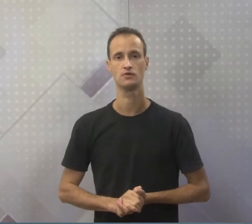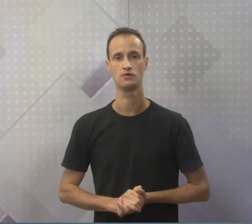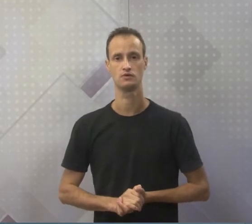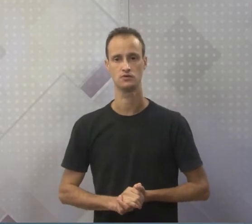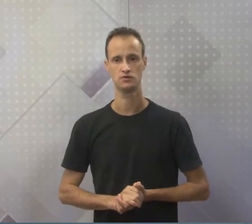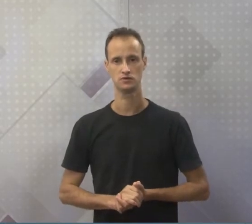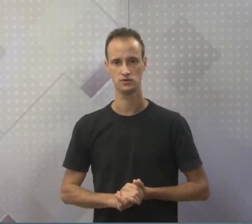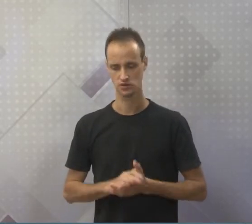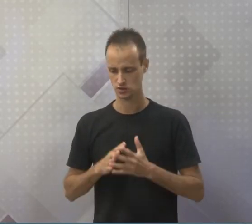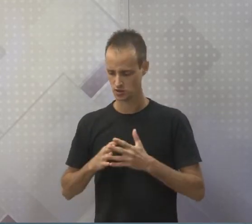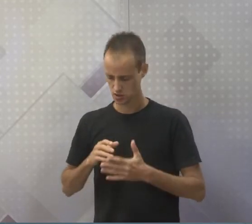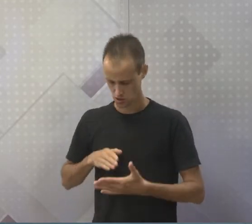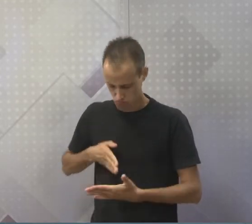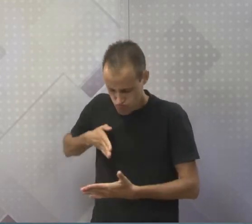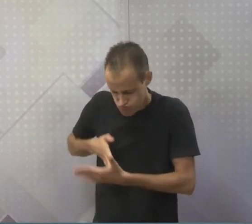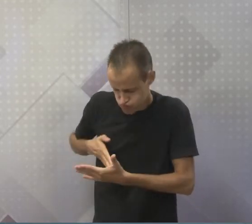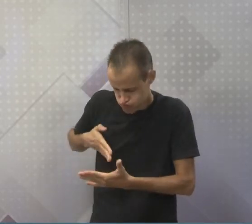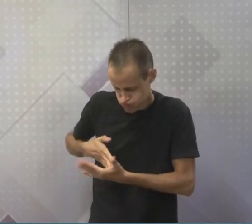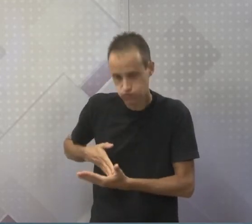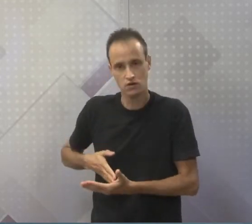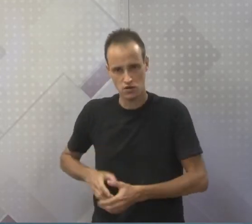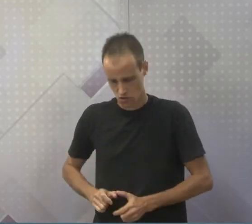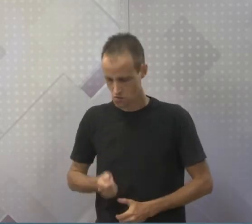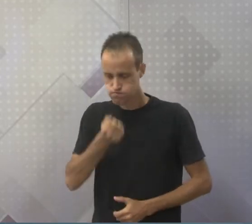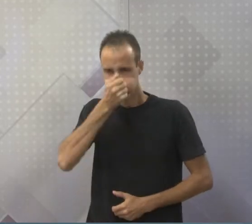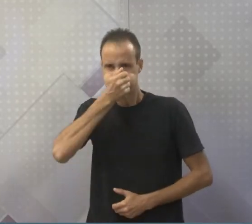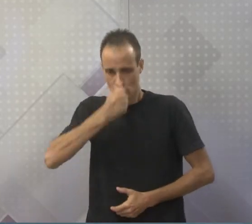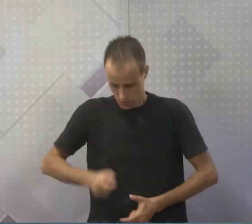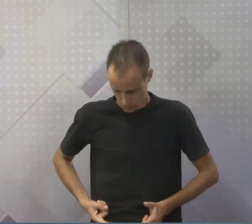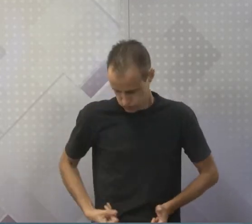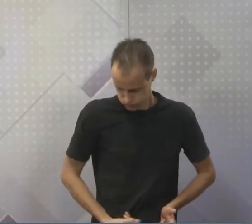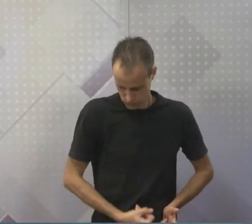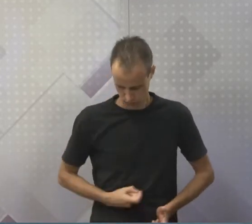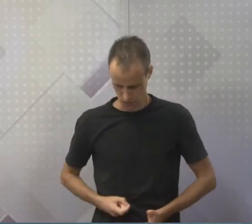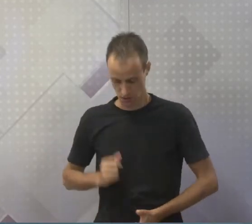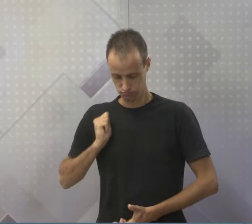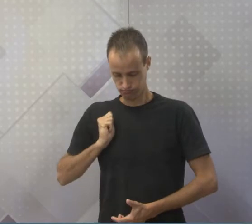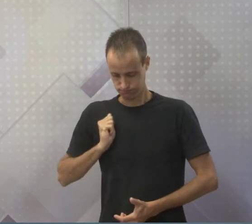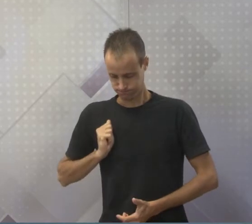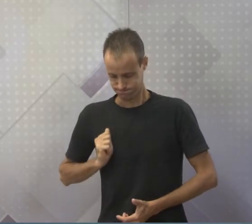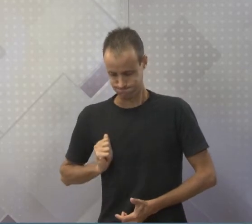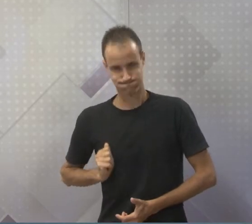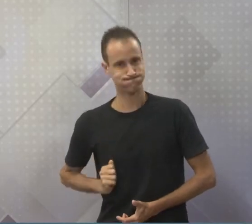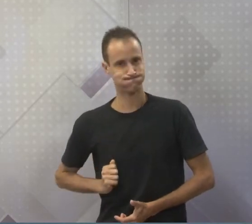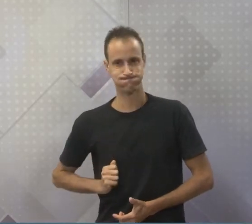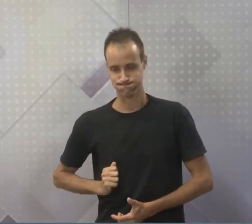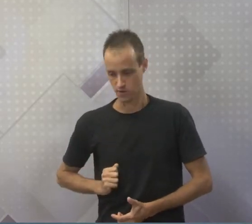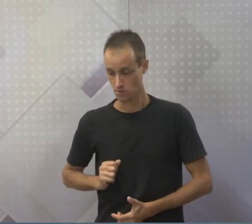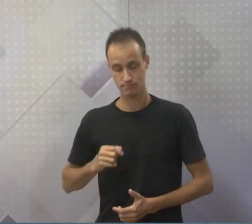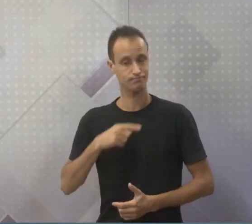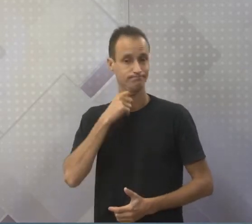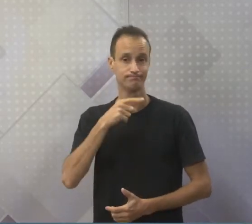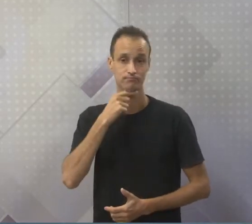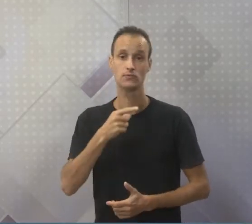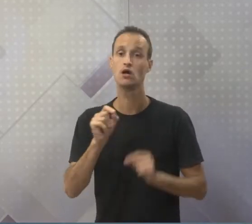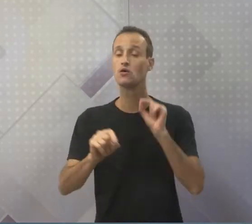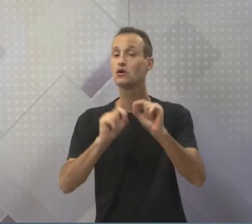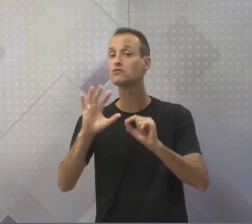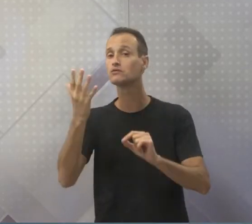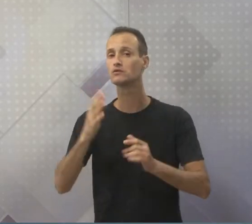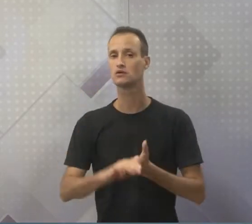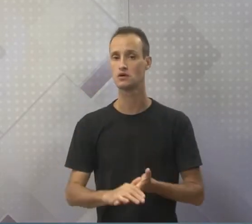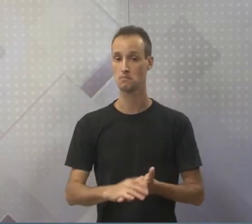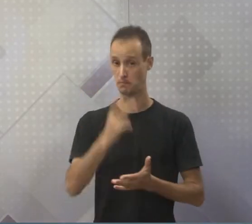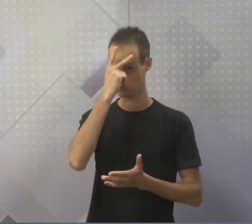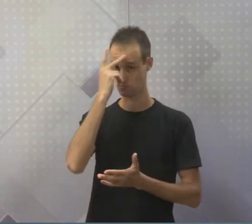elas atrapalham a digestão, a absorção, a passagem do alimento. E isso pode provocar, inclusive, a morte